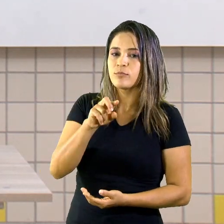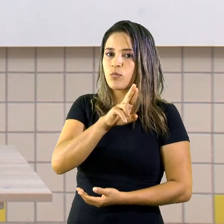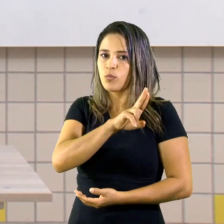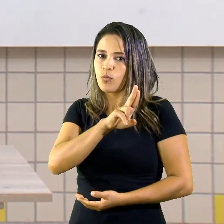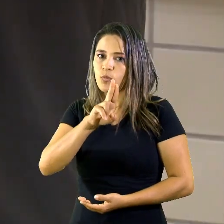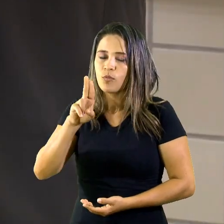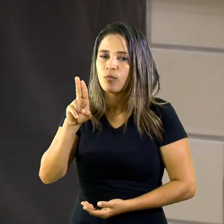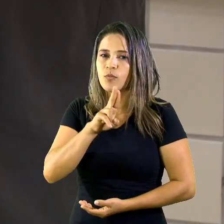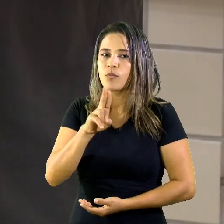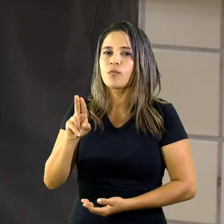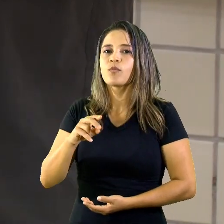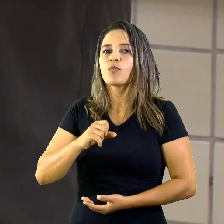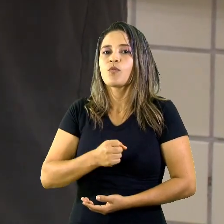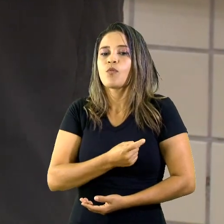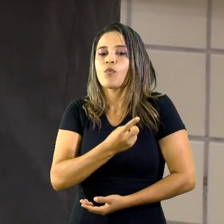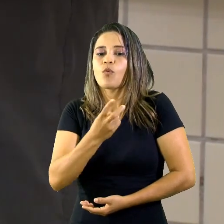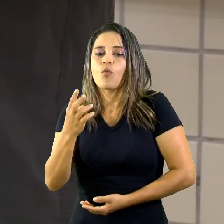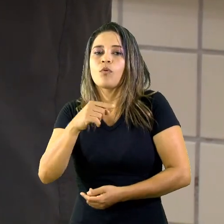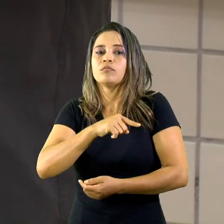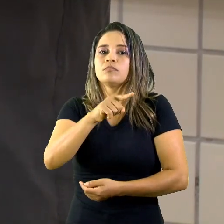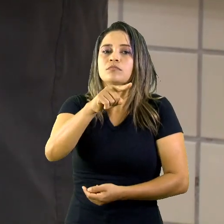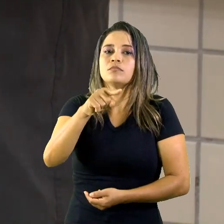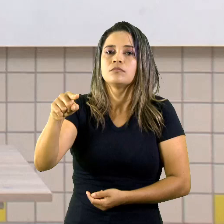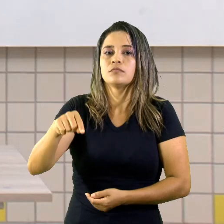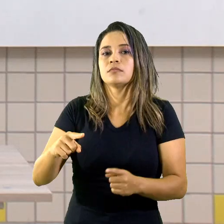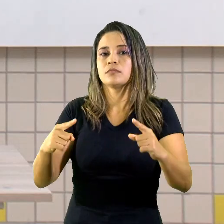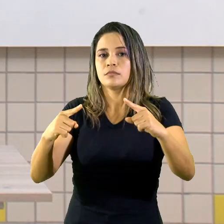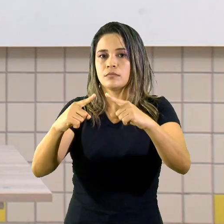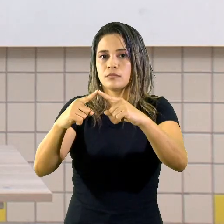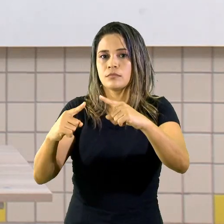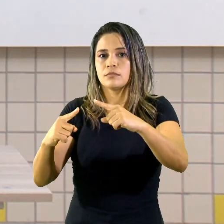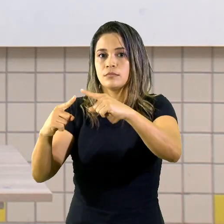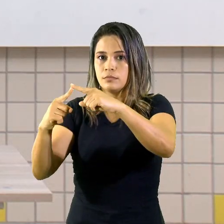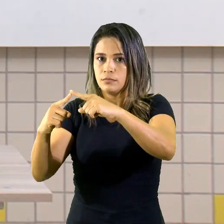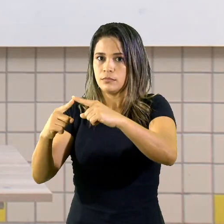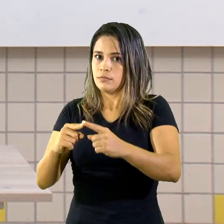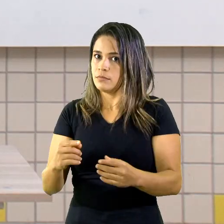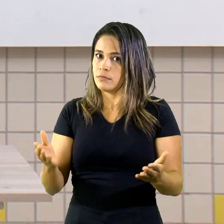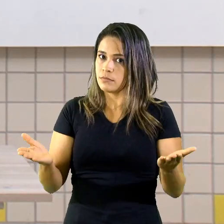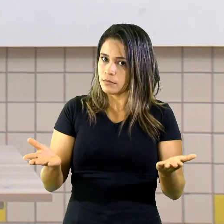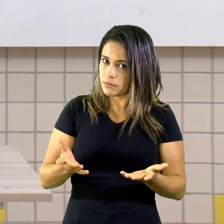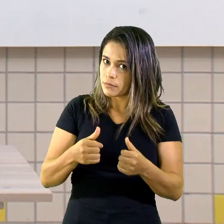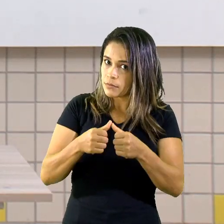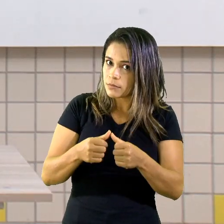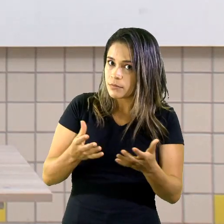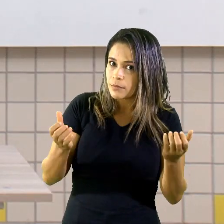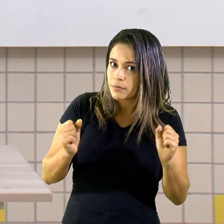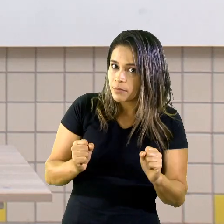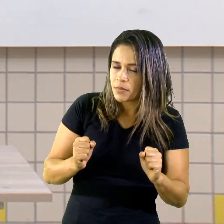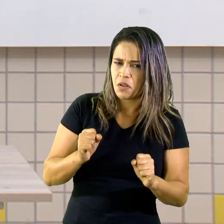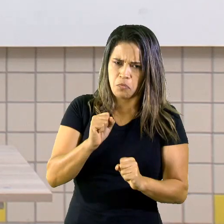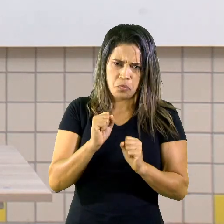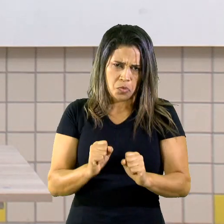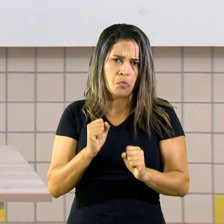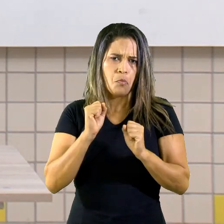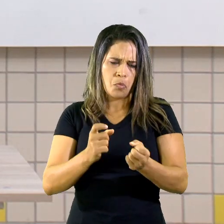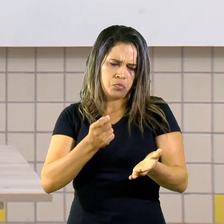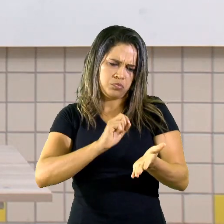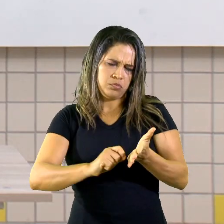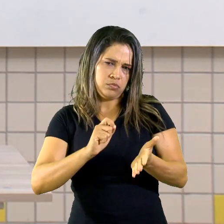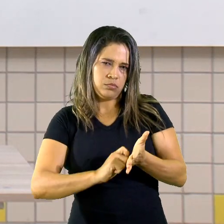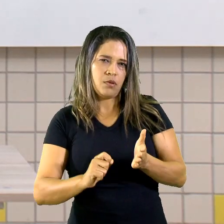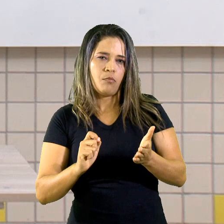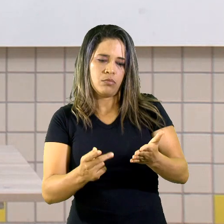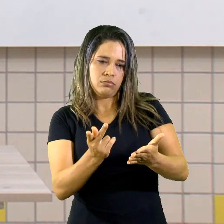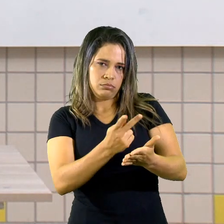nome, a quantidade de lado e a quantidade de vértices. Vocês estão preparados? Quem puder, anota no caderno, desenha no caderno, que vai